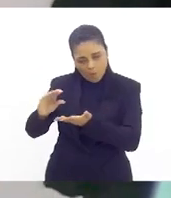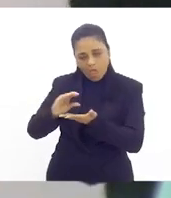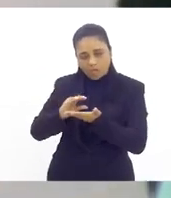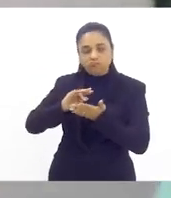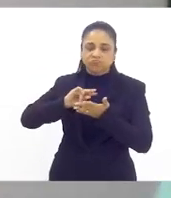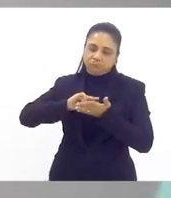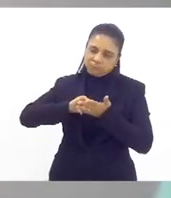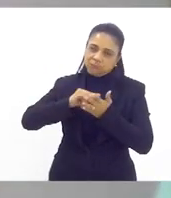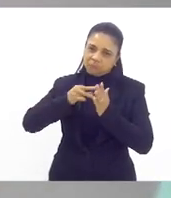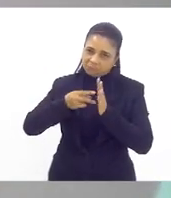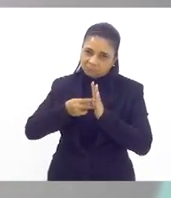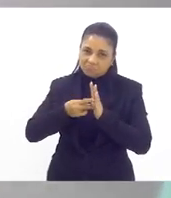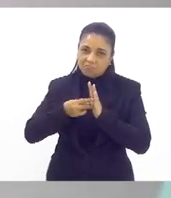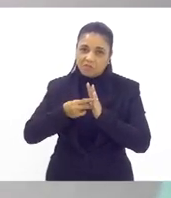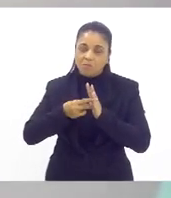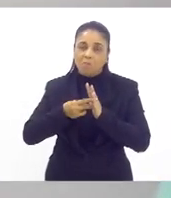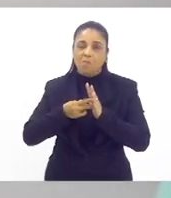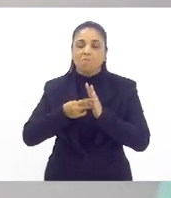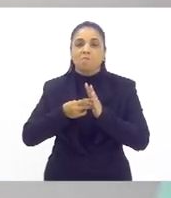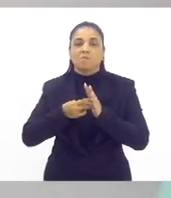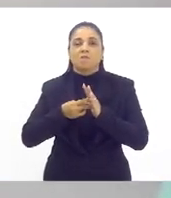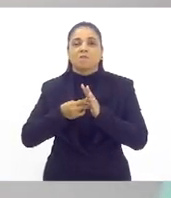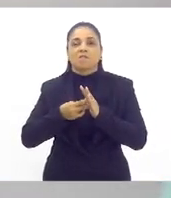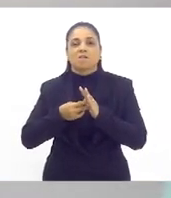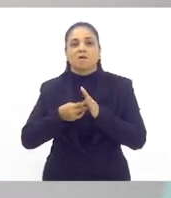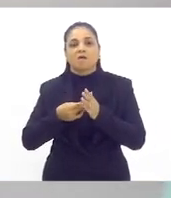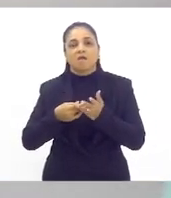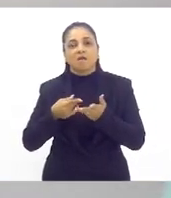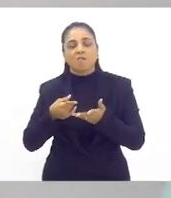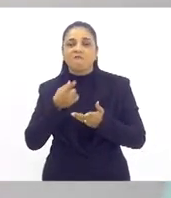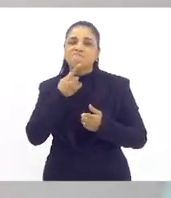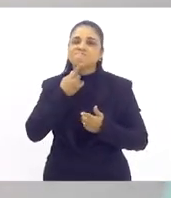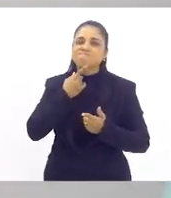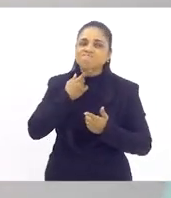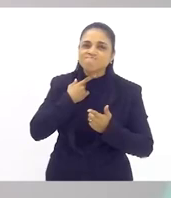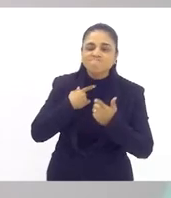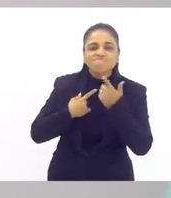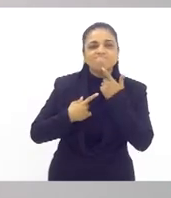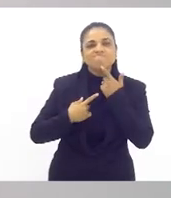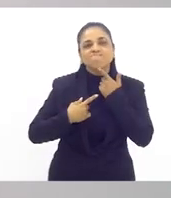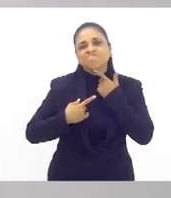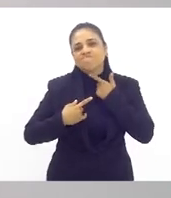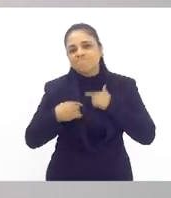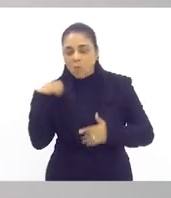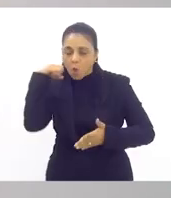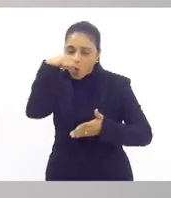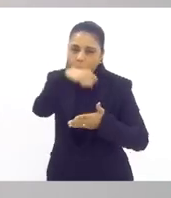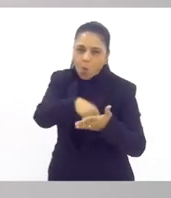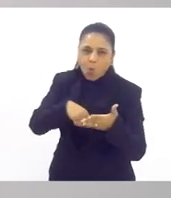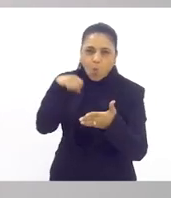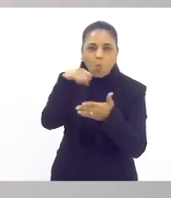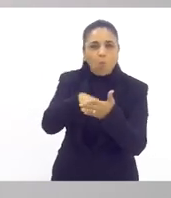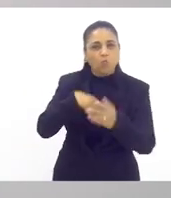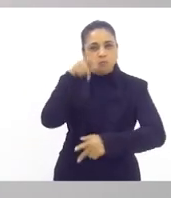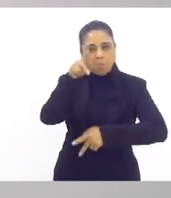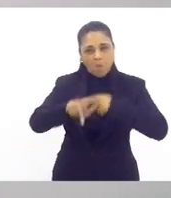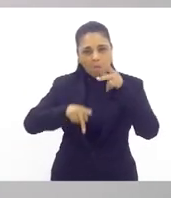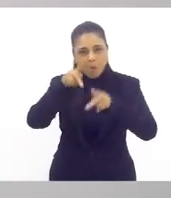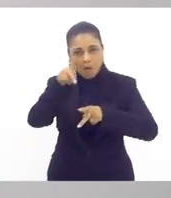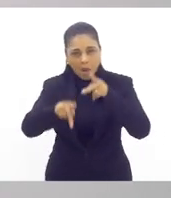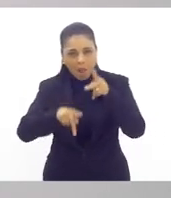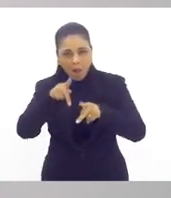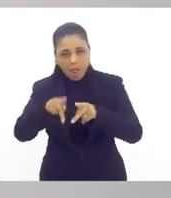significativo um recurso que é fruto de uma vontade de uma luta popular refletida no